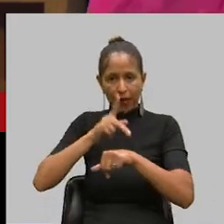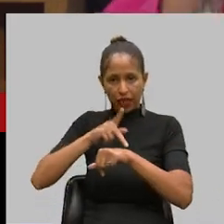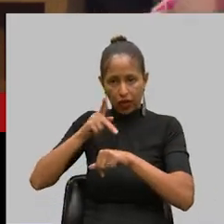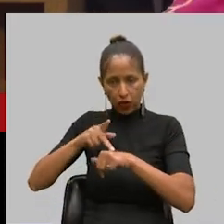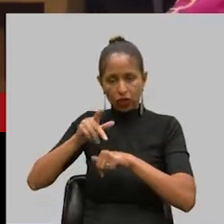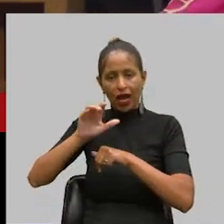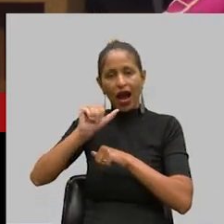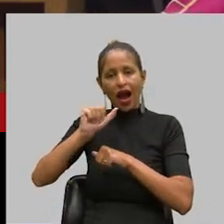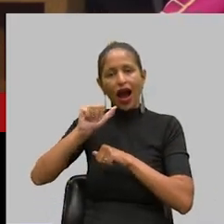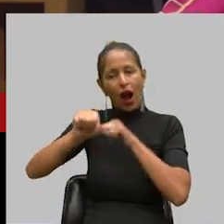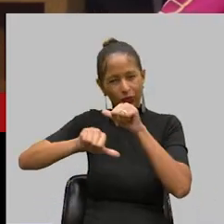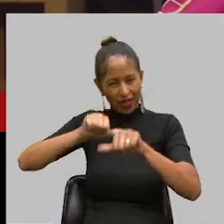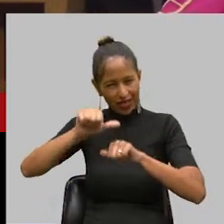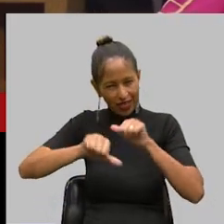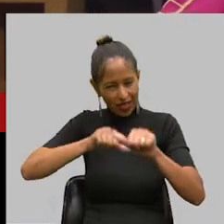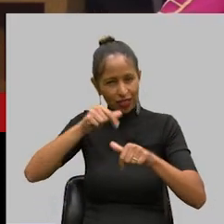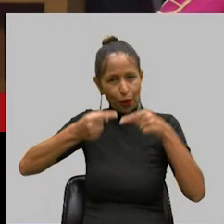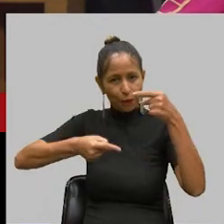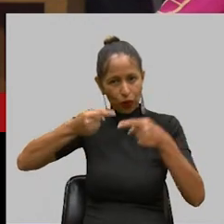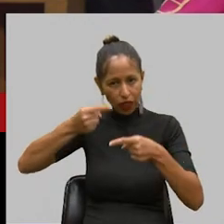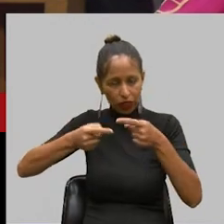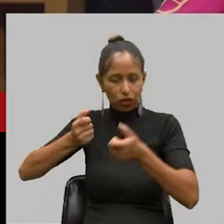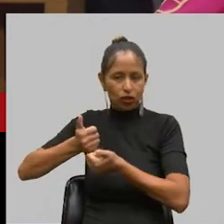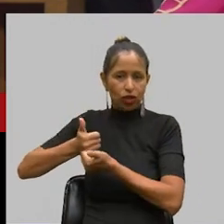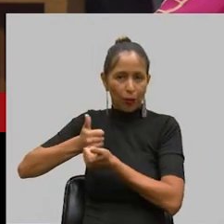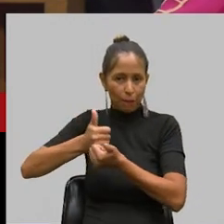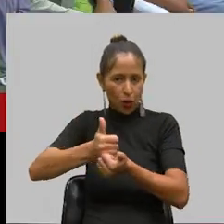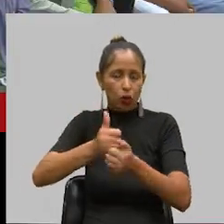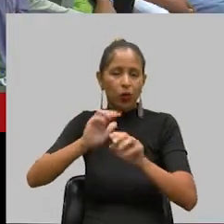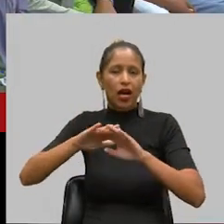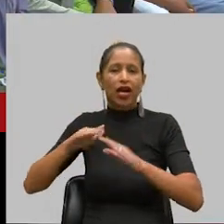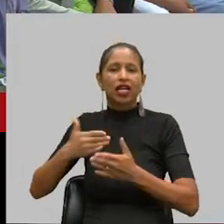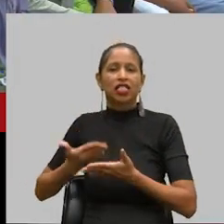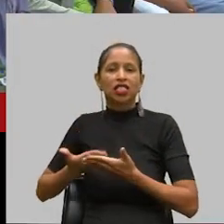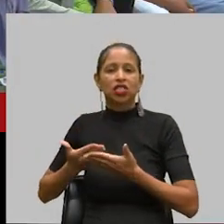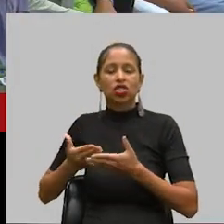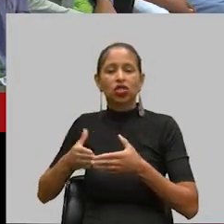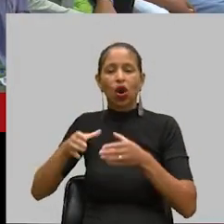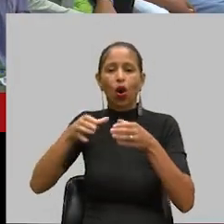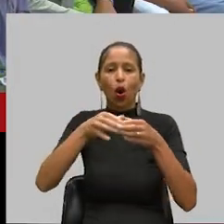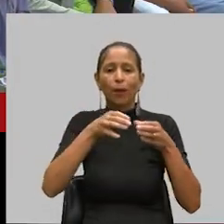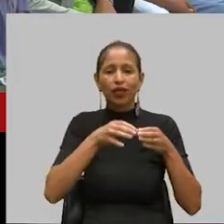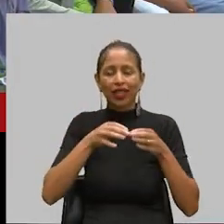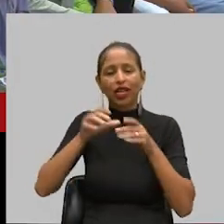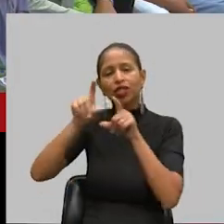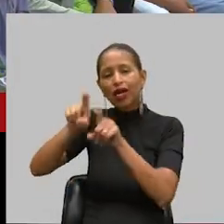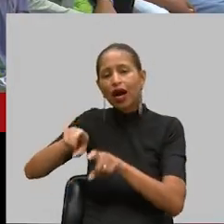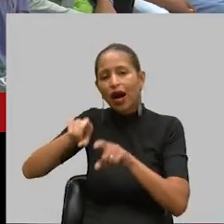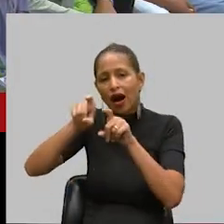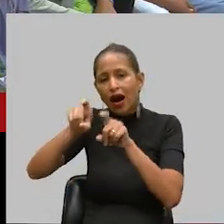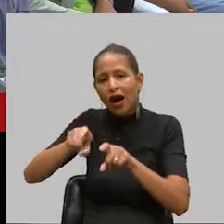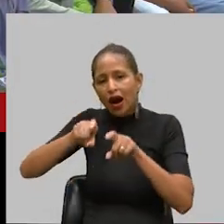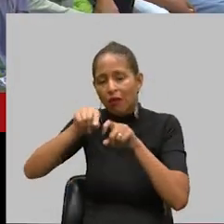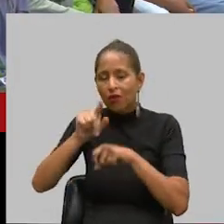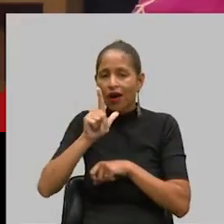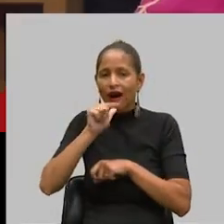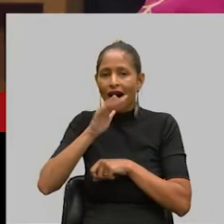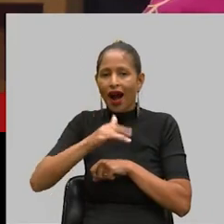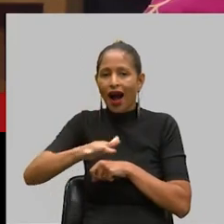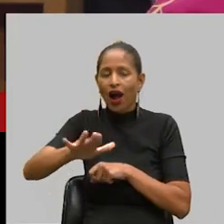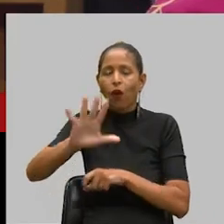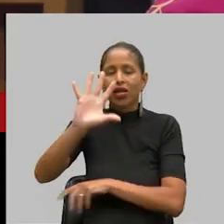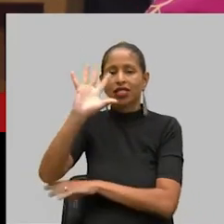alternância políticas públicas de Apoio às escolas comunitárias do campo das águas e das